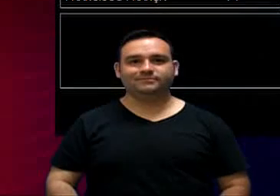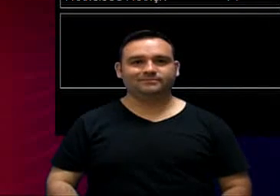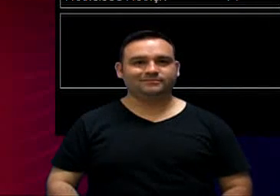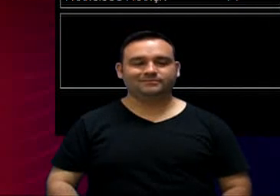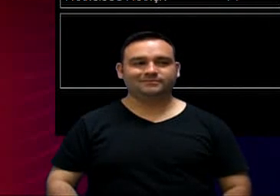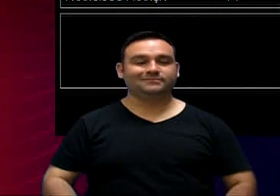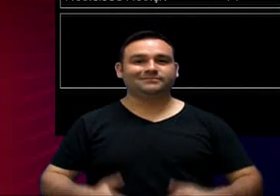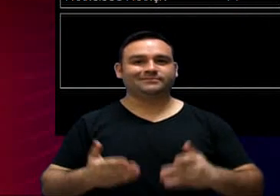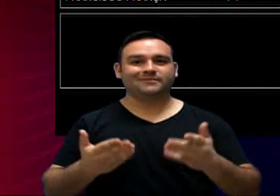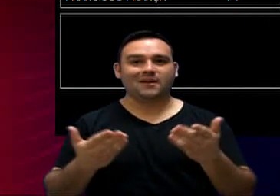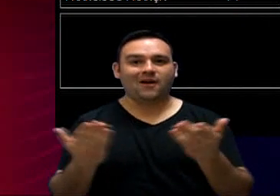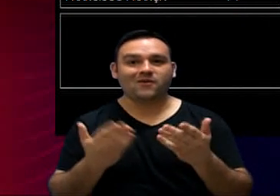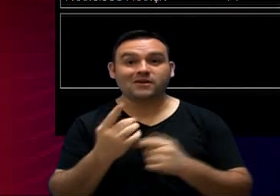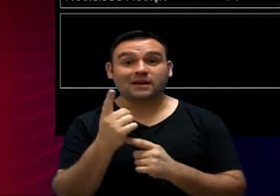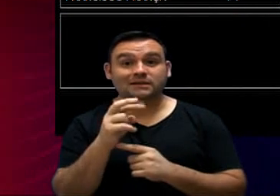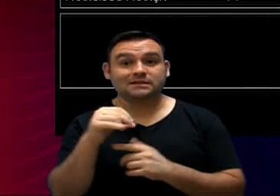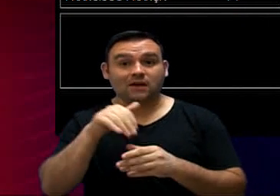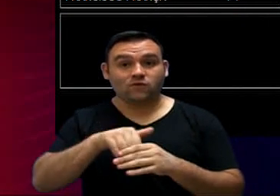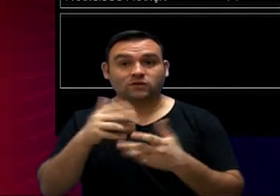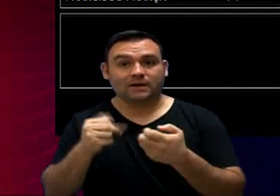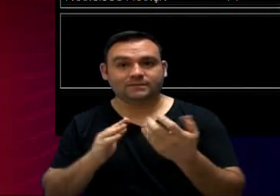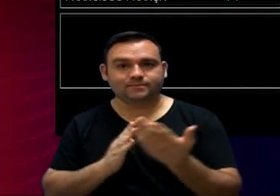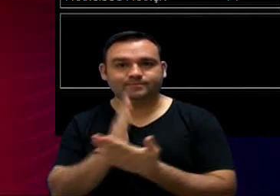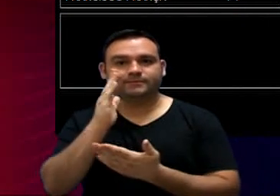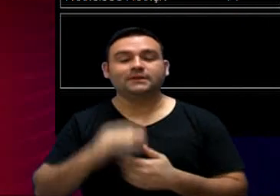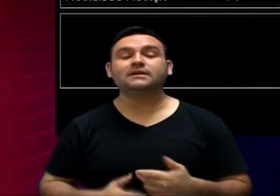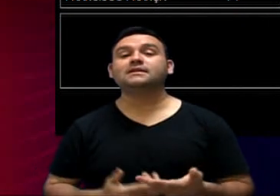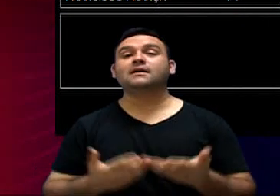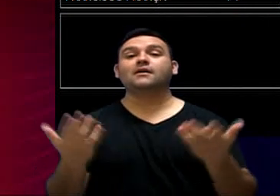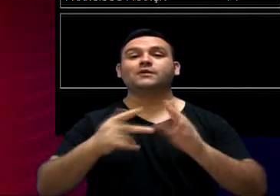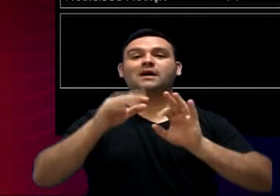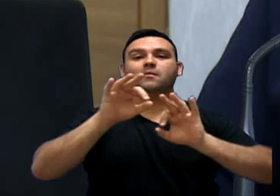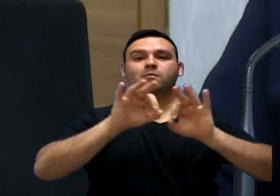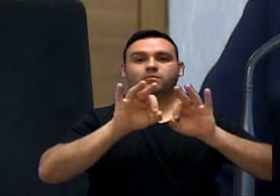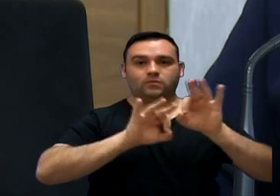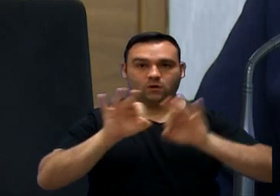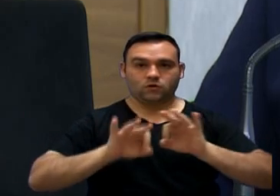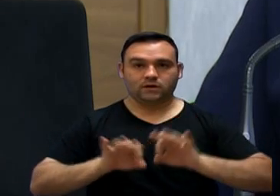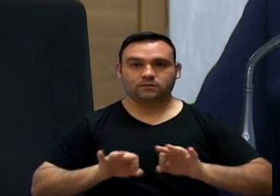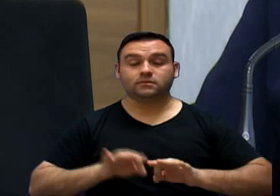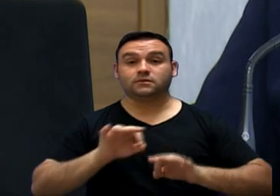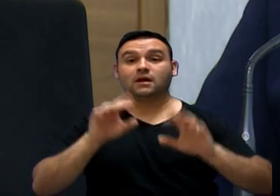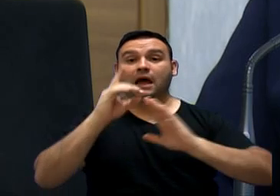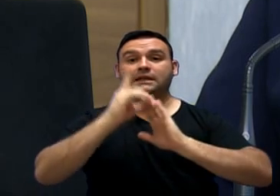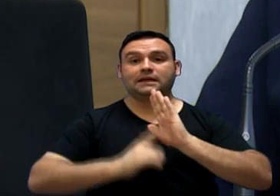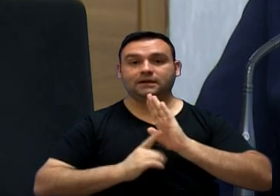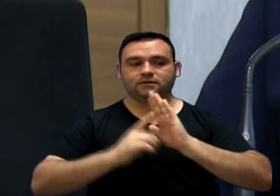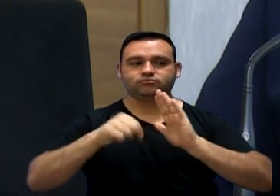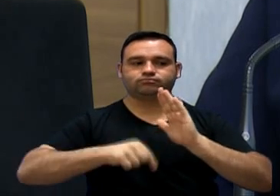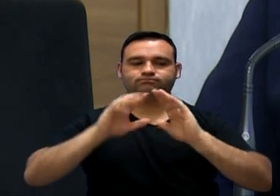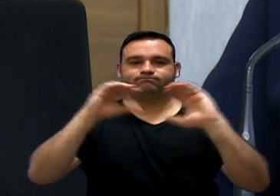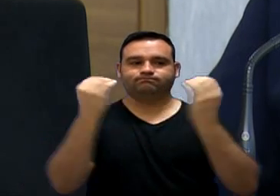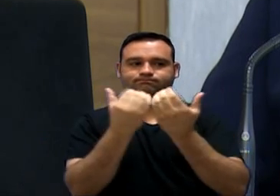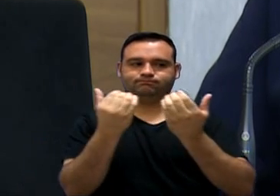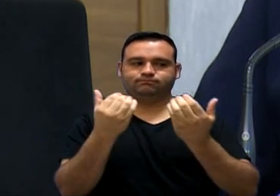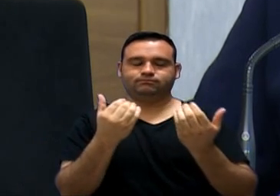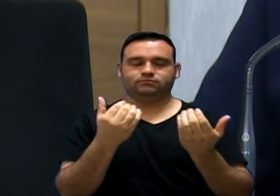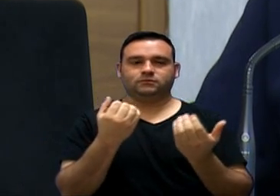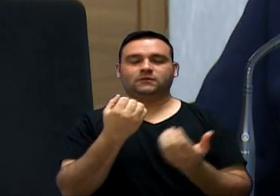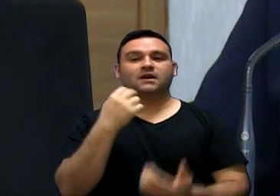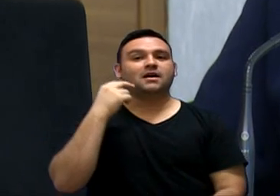Tendo obtido 15 votos, declaro aprovado. É, projeto de decreto legislativo...